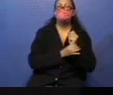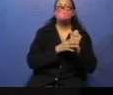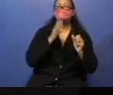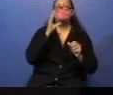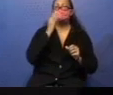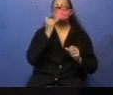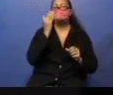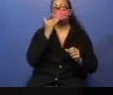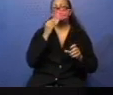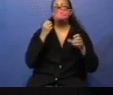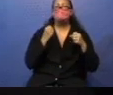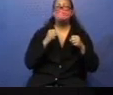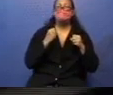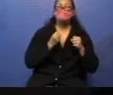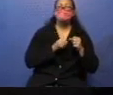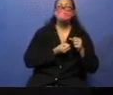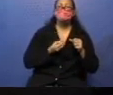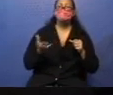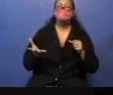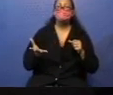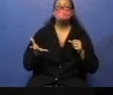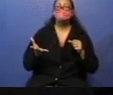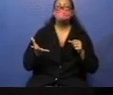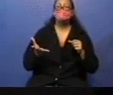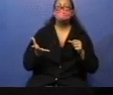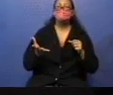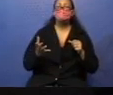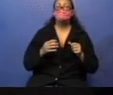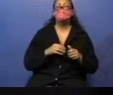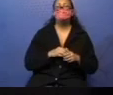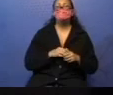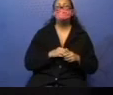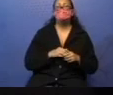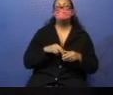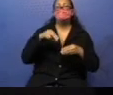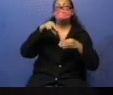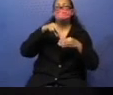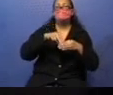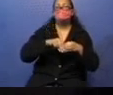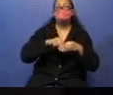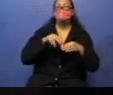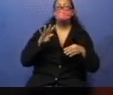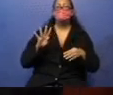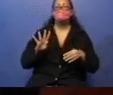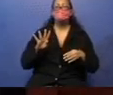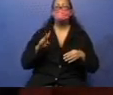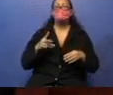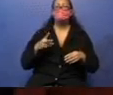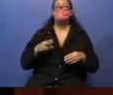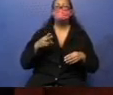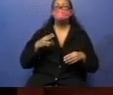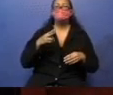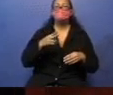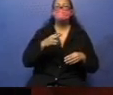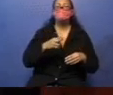conhece. Precisa de dado, então vocês vão no anexo 4, recortem